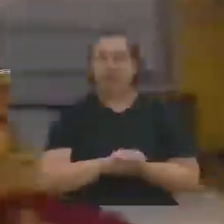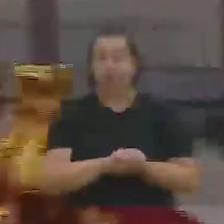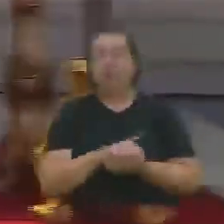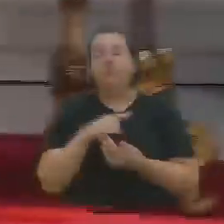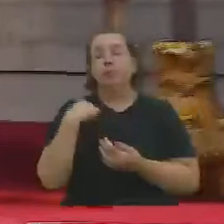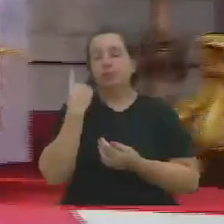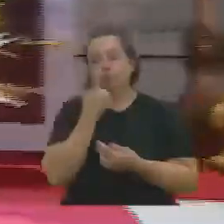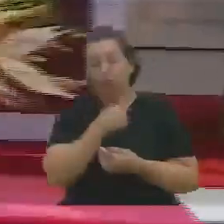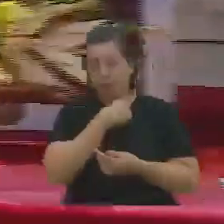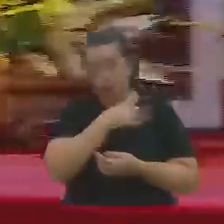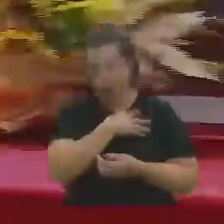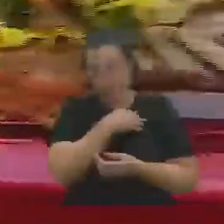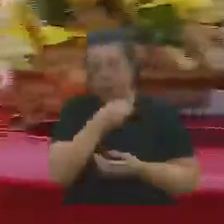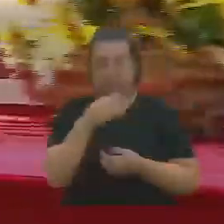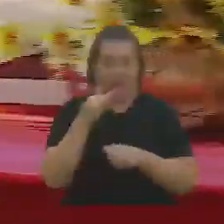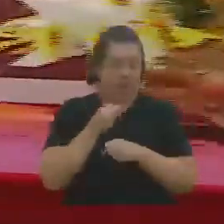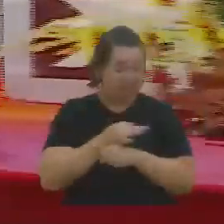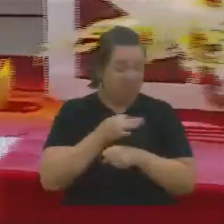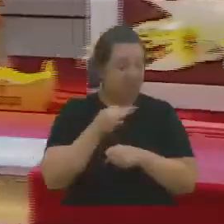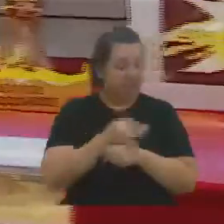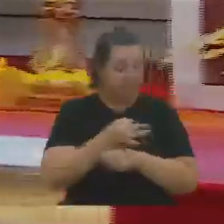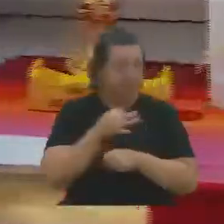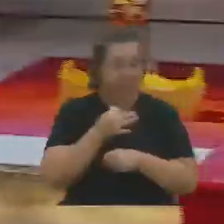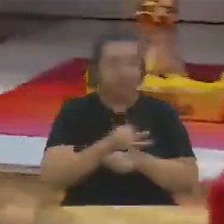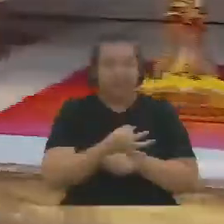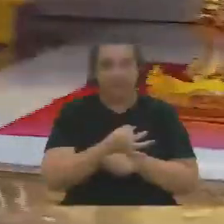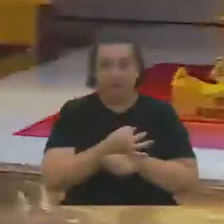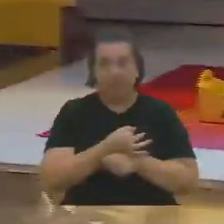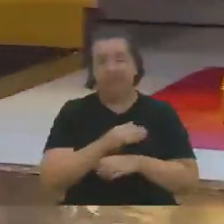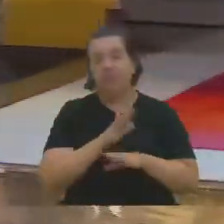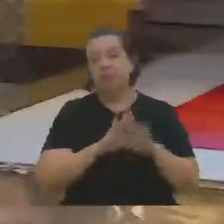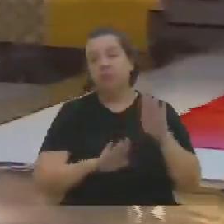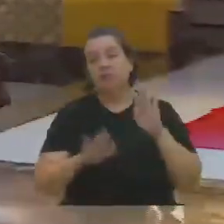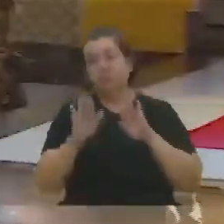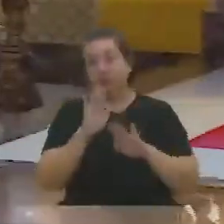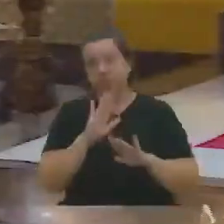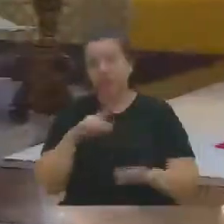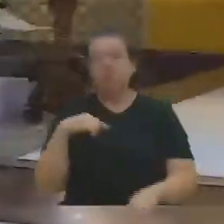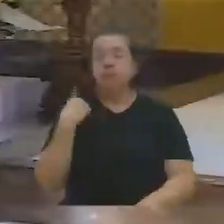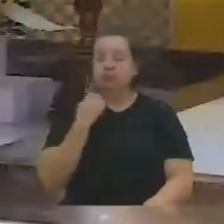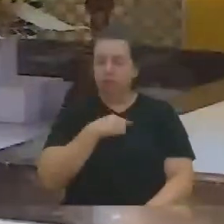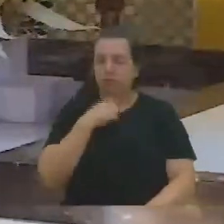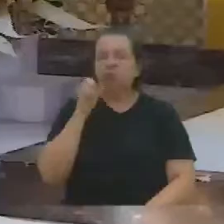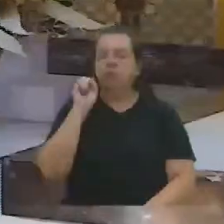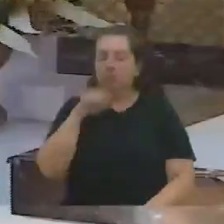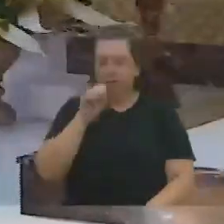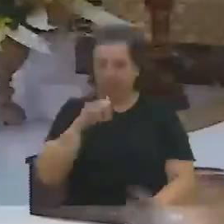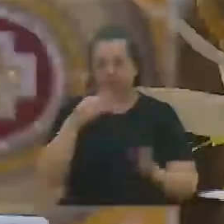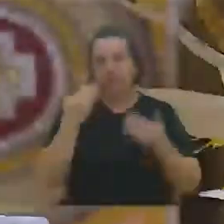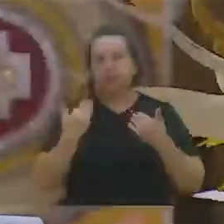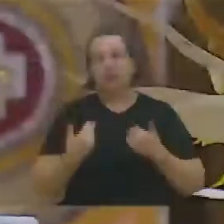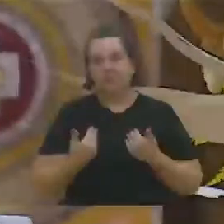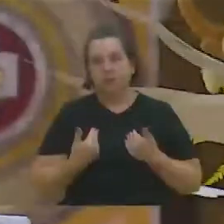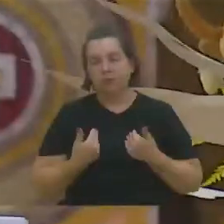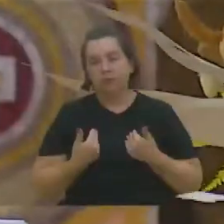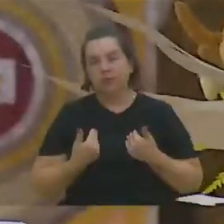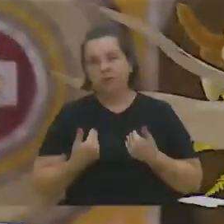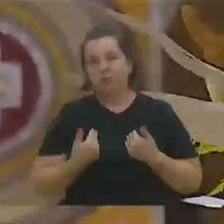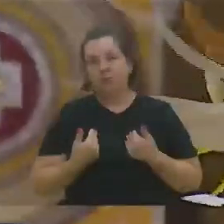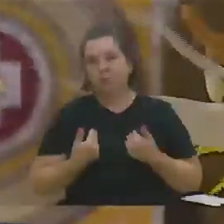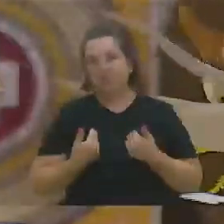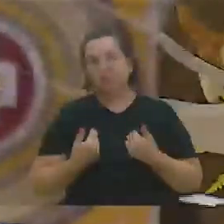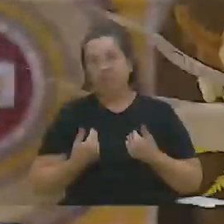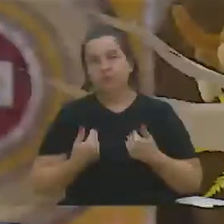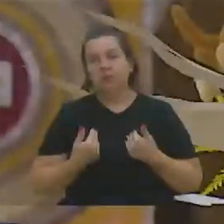somos filhos resistentes, muitas das vezes somos, não temos